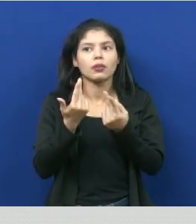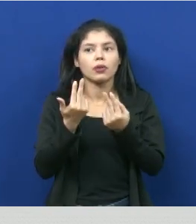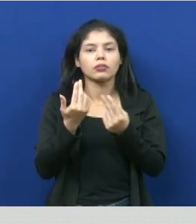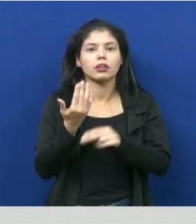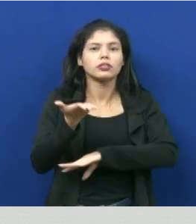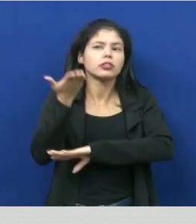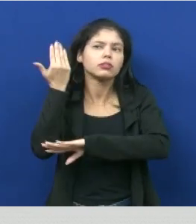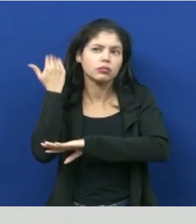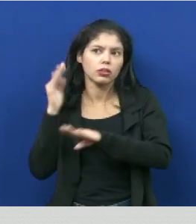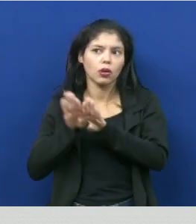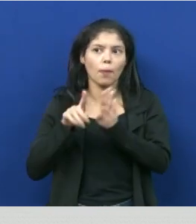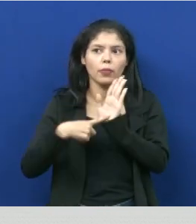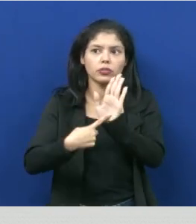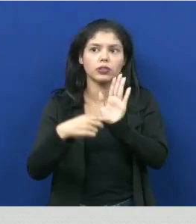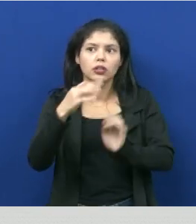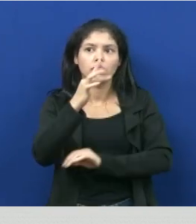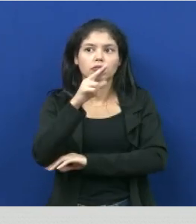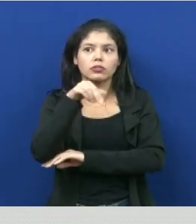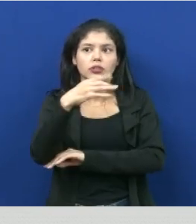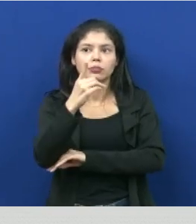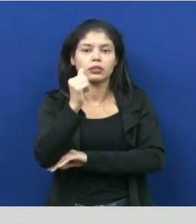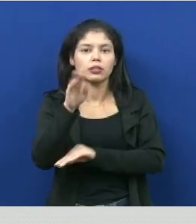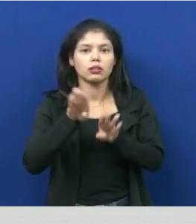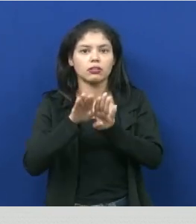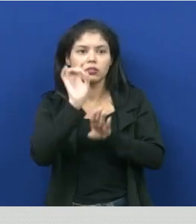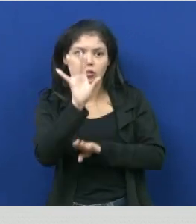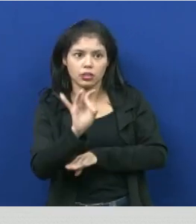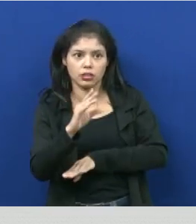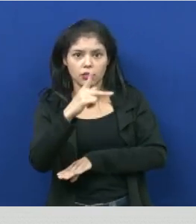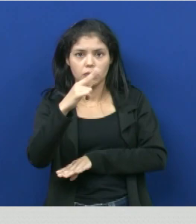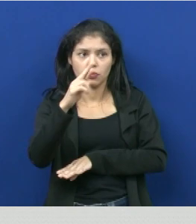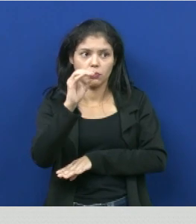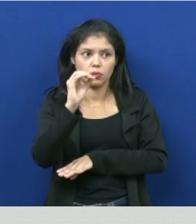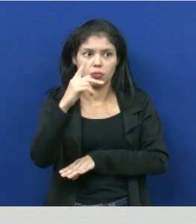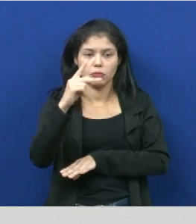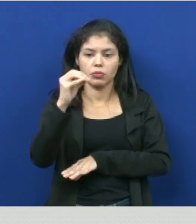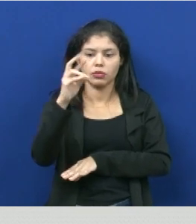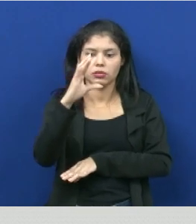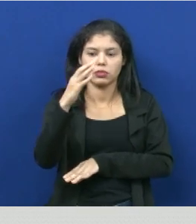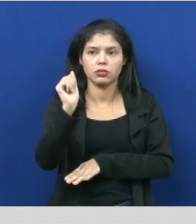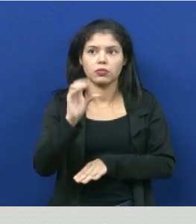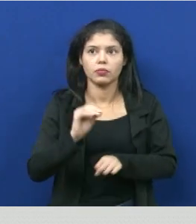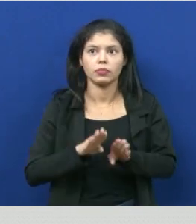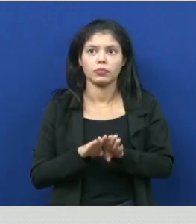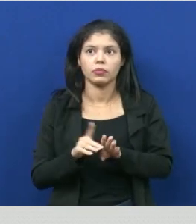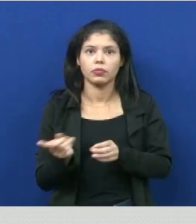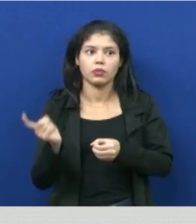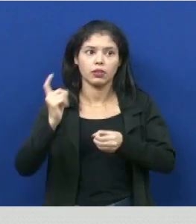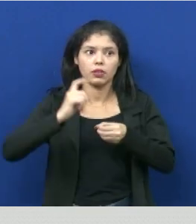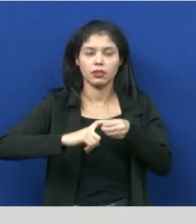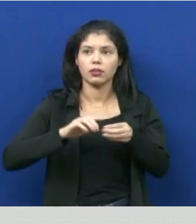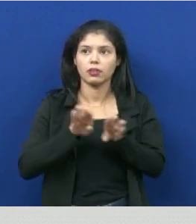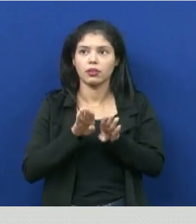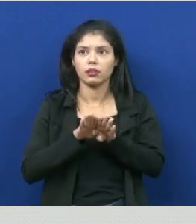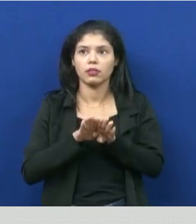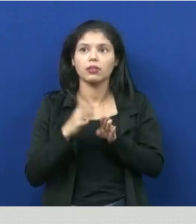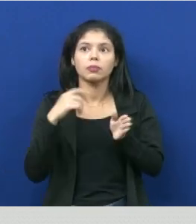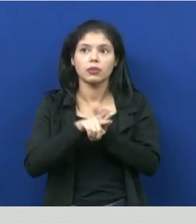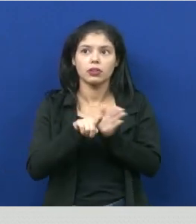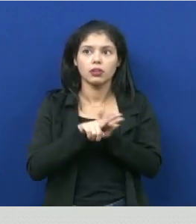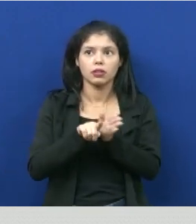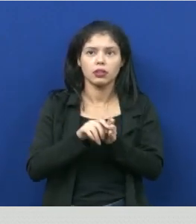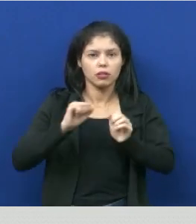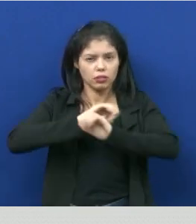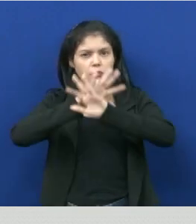igualdade anterior à propriedade fundamental das proporções. Vamos aqui, então, através de algumas questões,